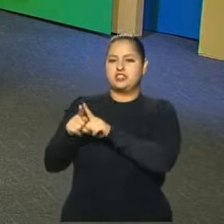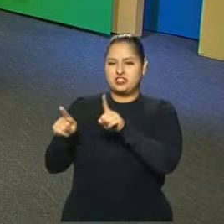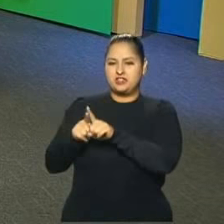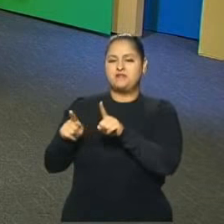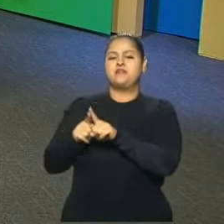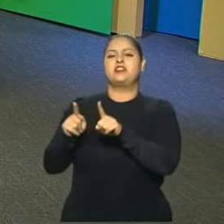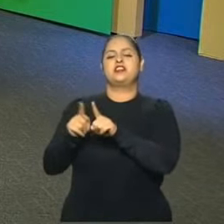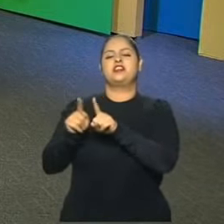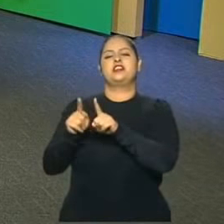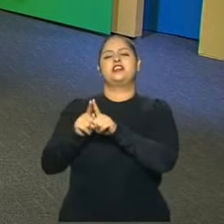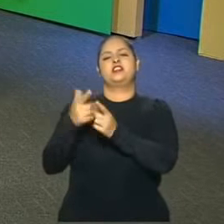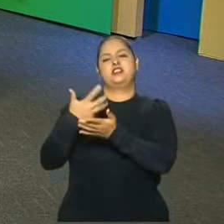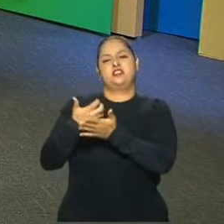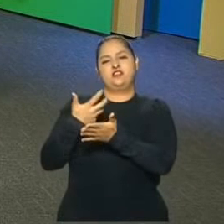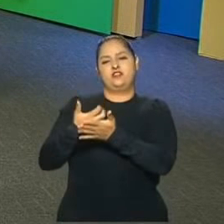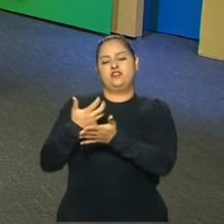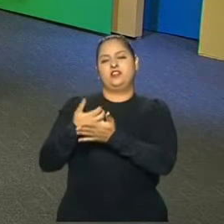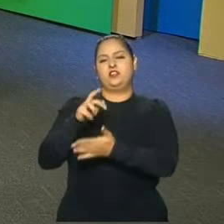homenageada Rosinha de Valença.